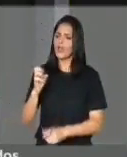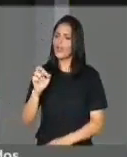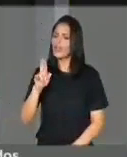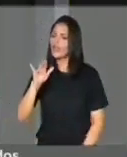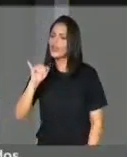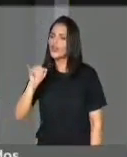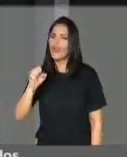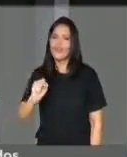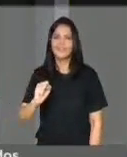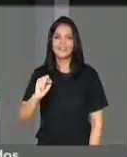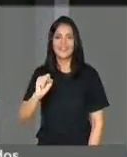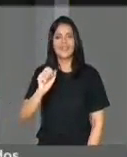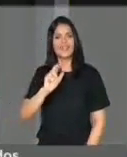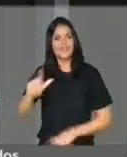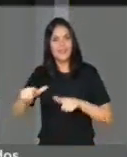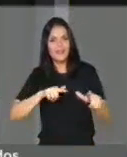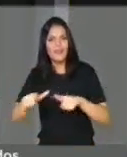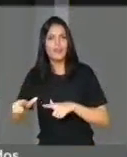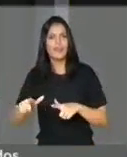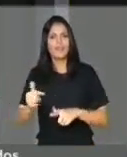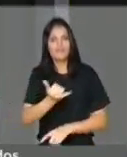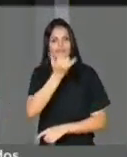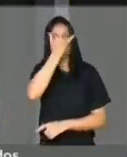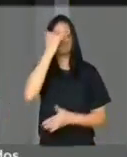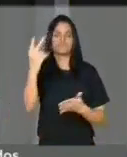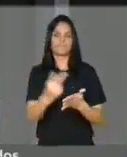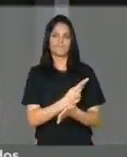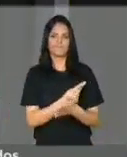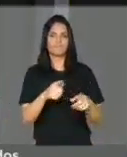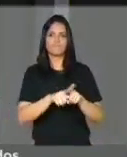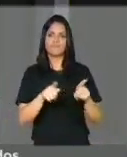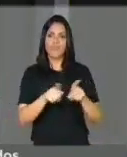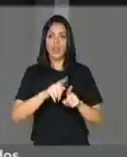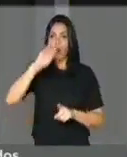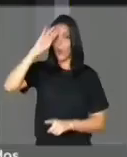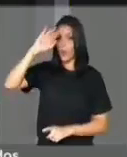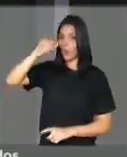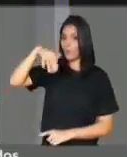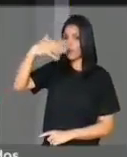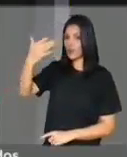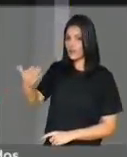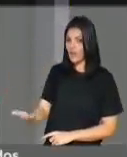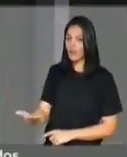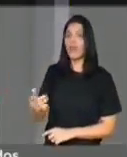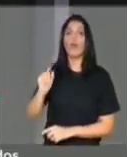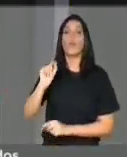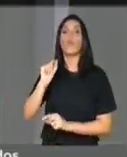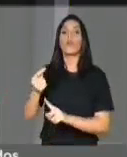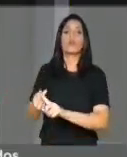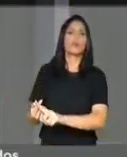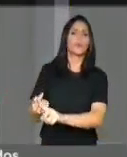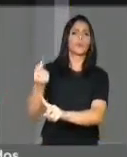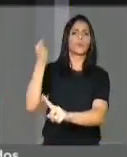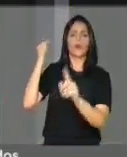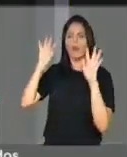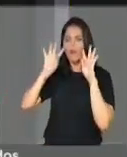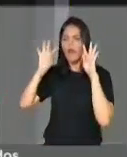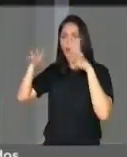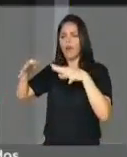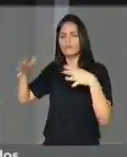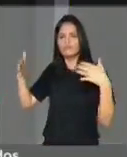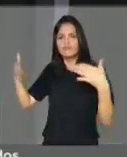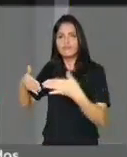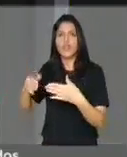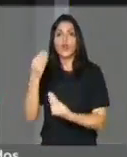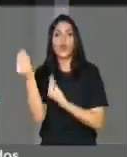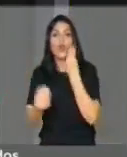negligência e inoperância de alguns, e quis mais. Além da homenagem, quis também fazer voltar as atenções para as formas